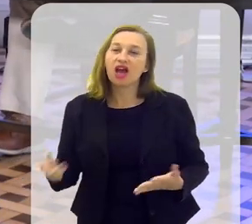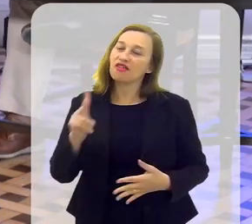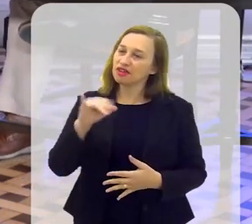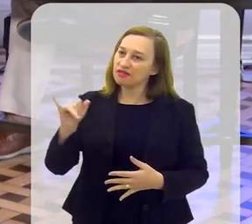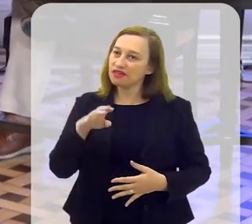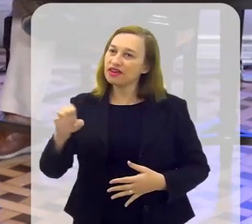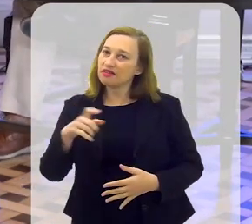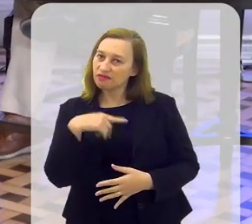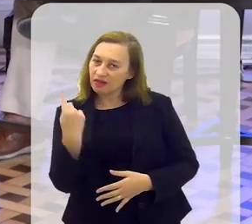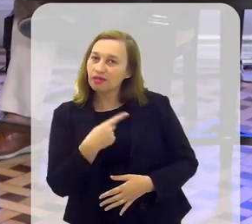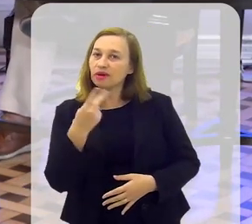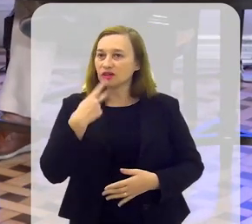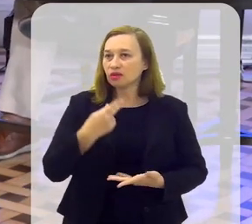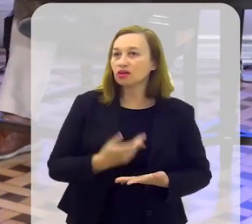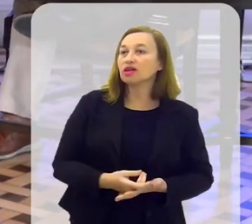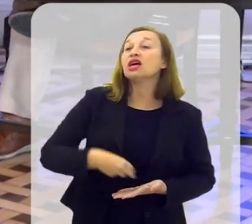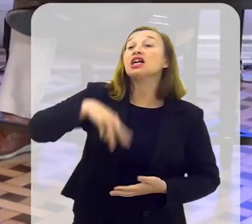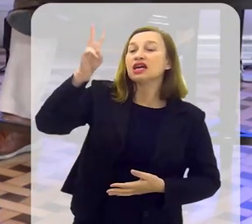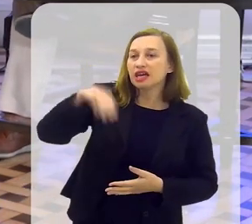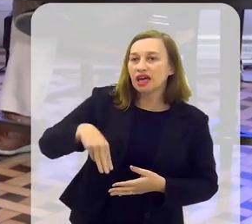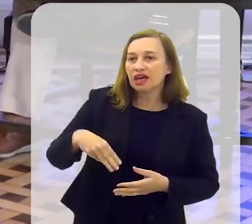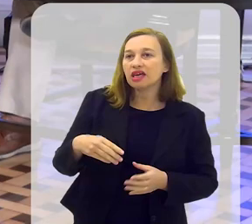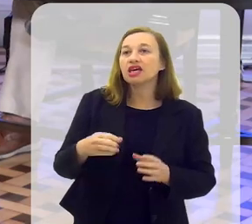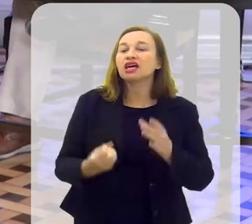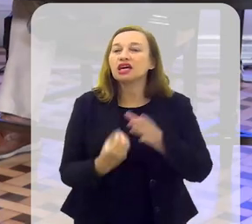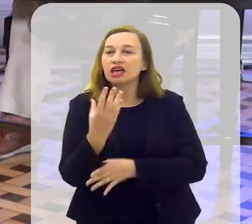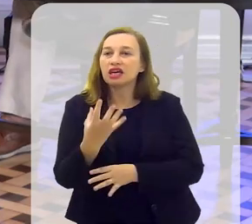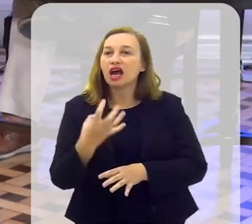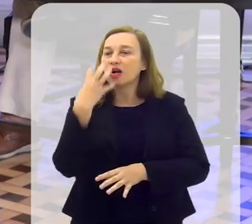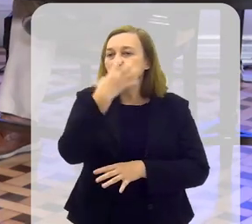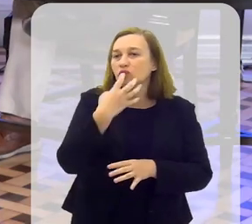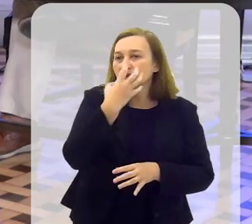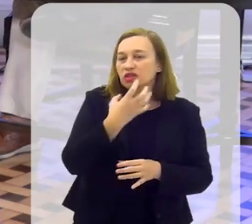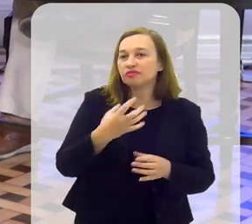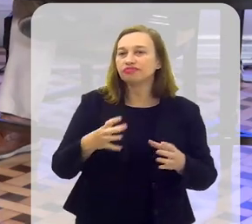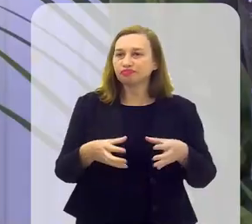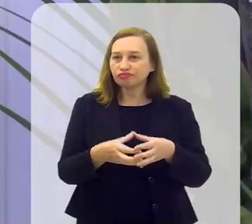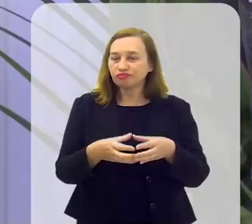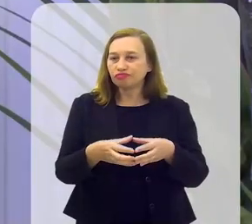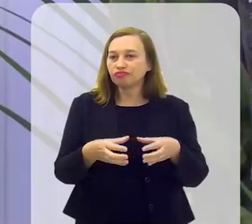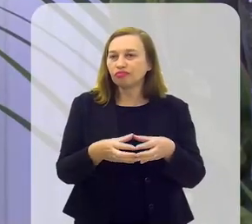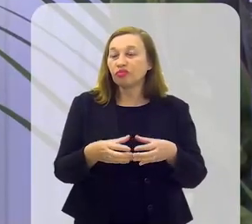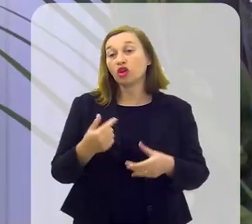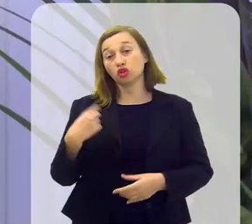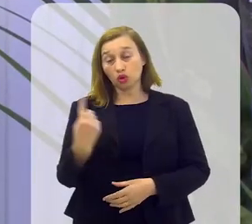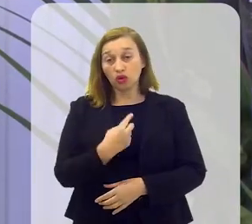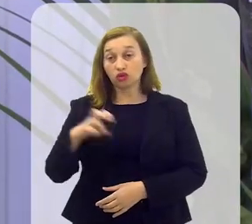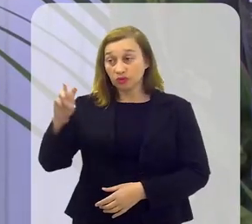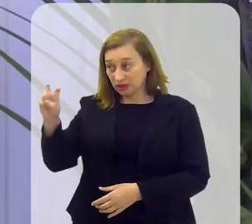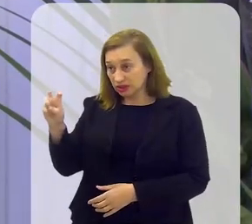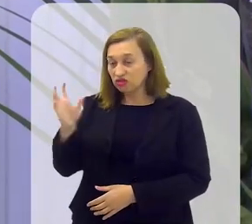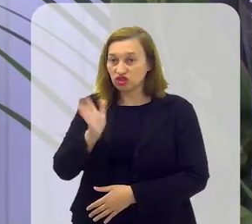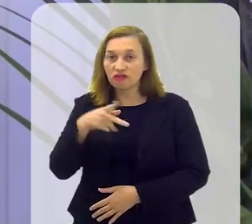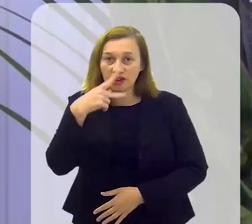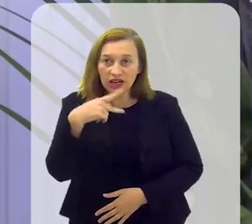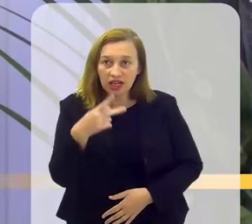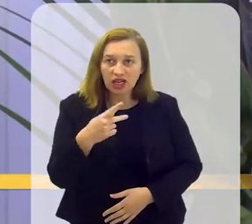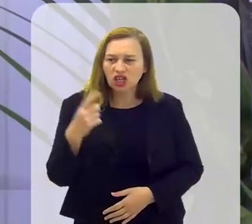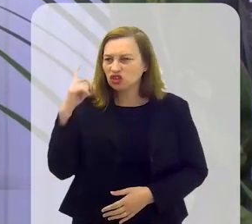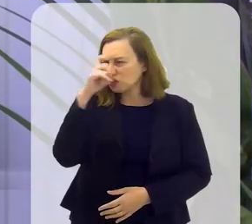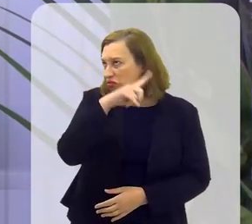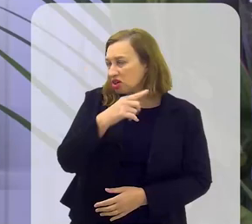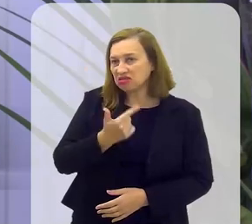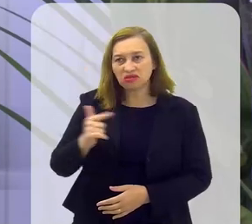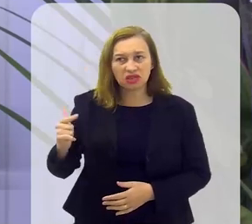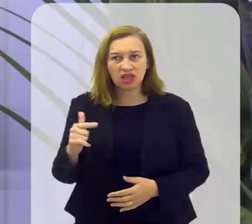Quem é o compositor da do ministério então nós somos em cinco como eu falei a gente não tem dificuldade nenhuma